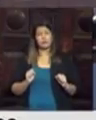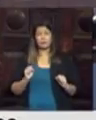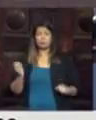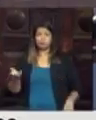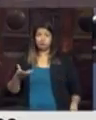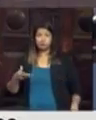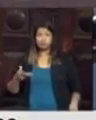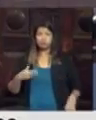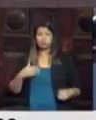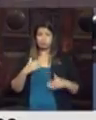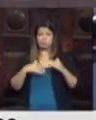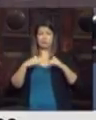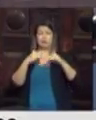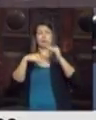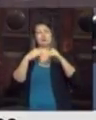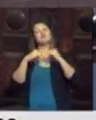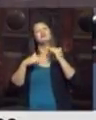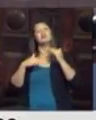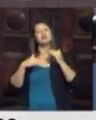acelerado esse procedimento,